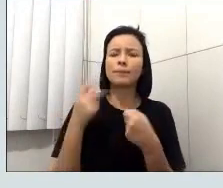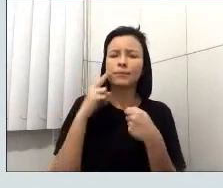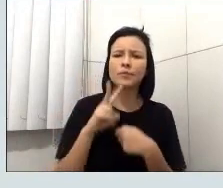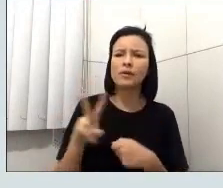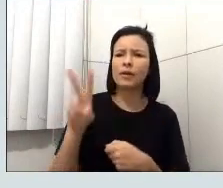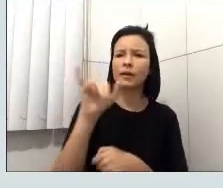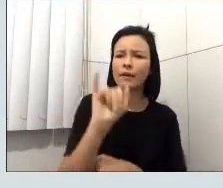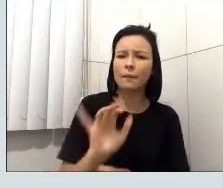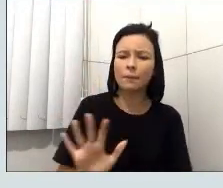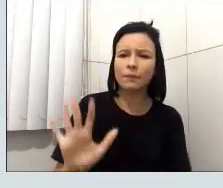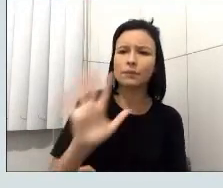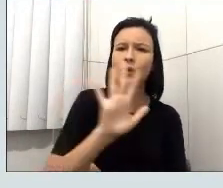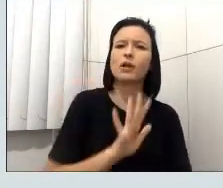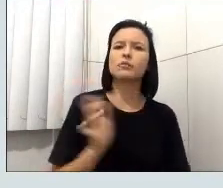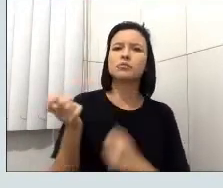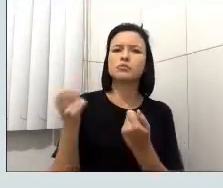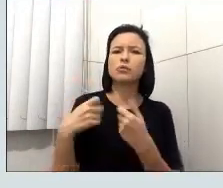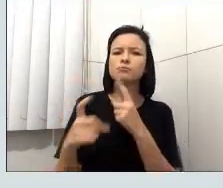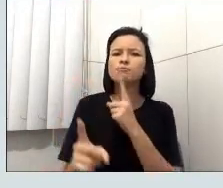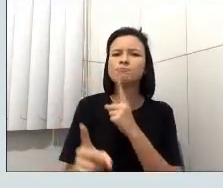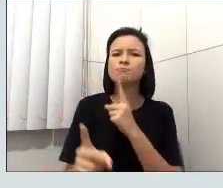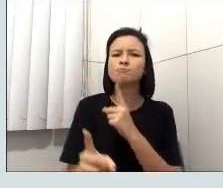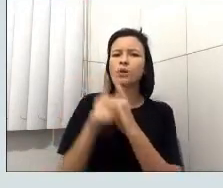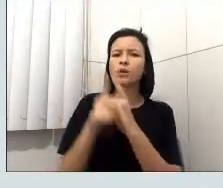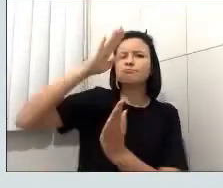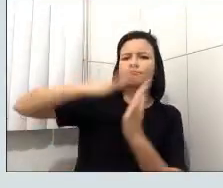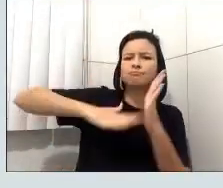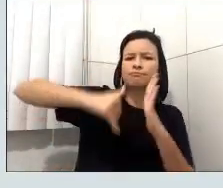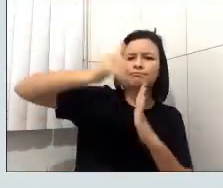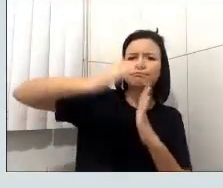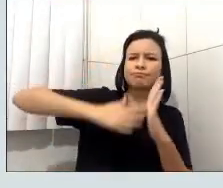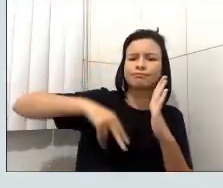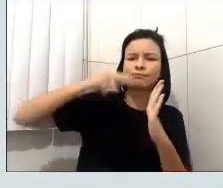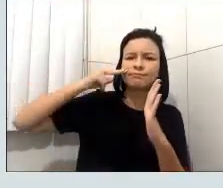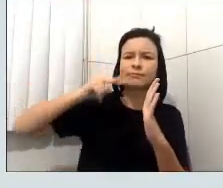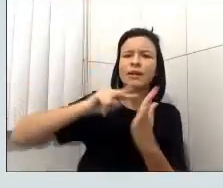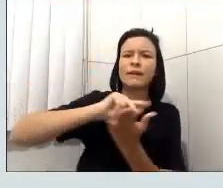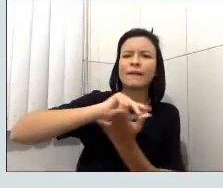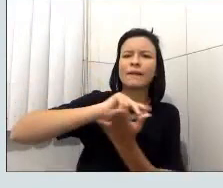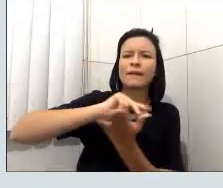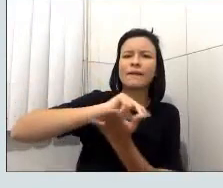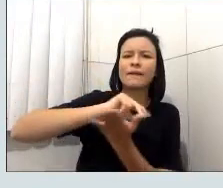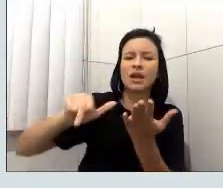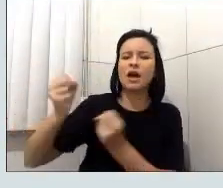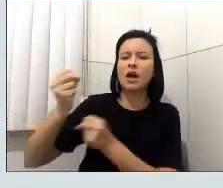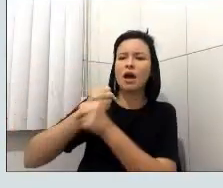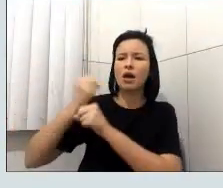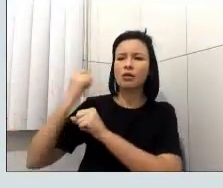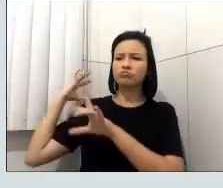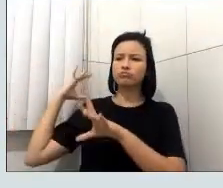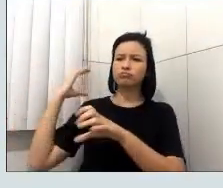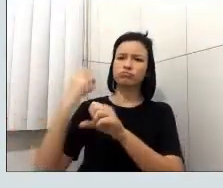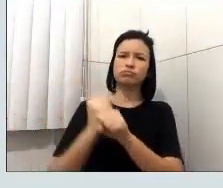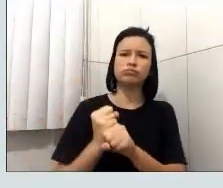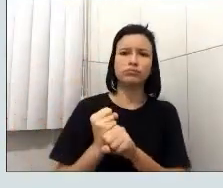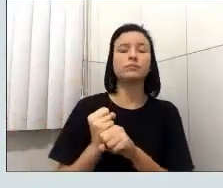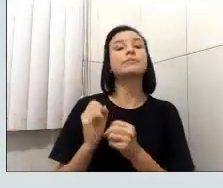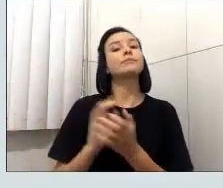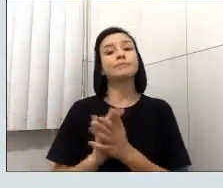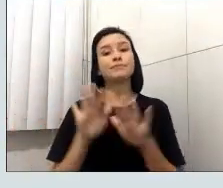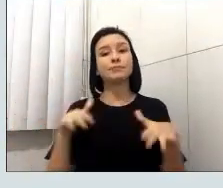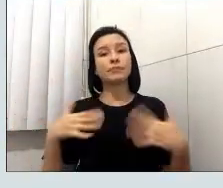vai encontrando essas pinturas que foram feitas em diversas épocas. E aí